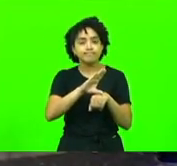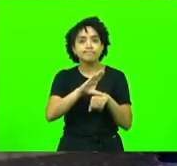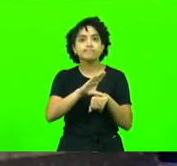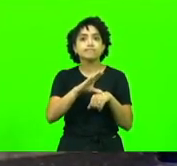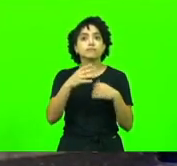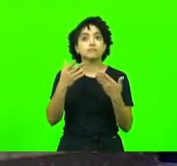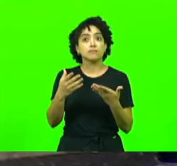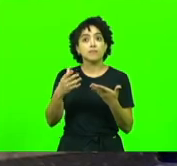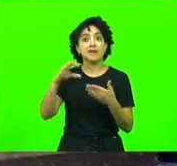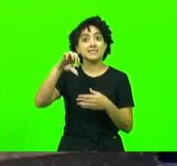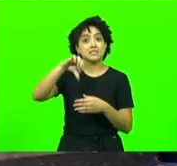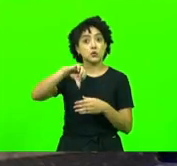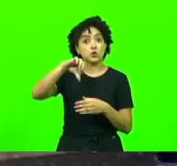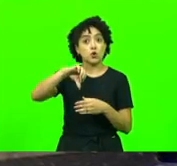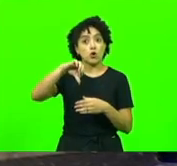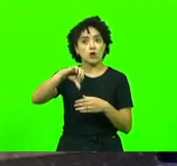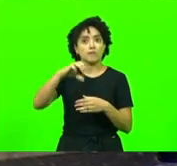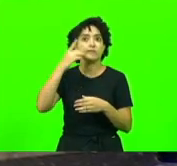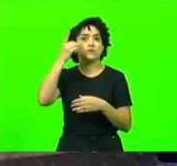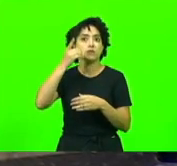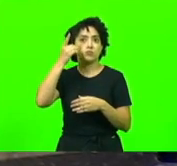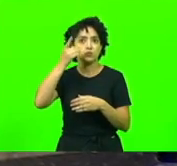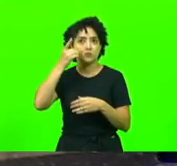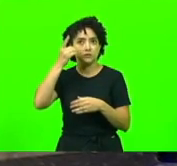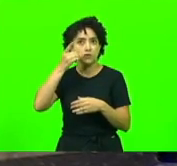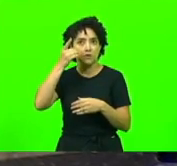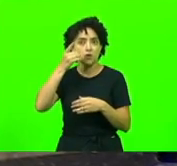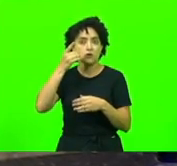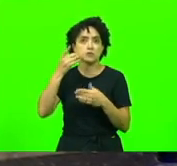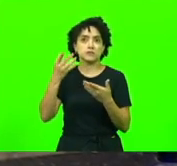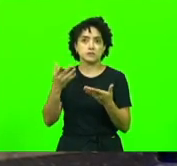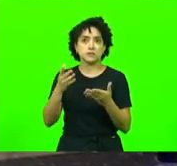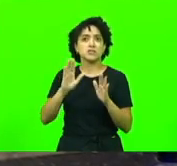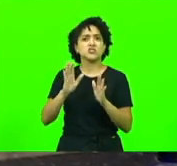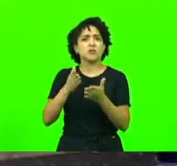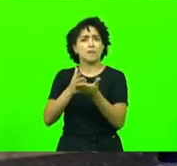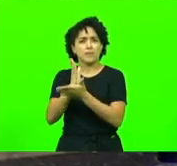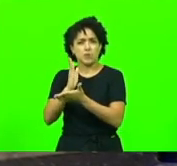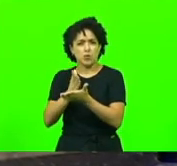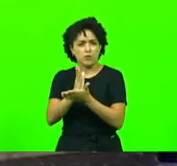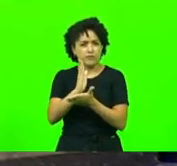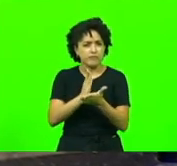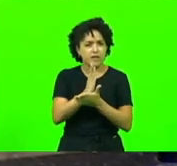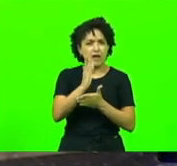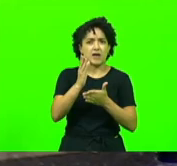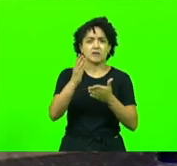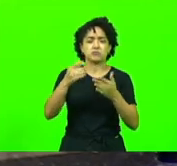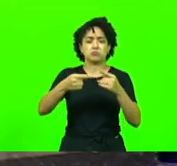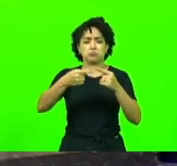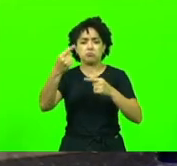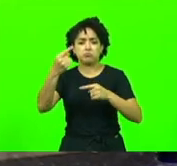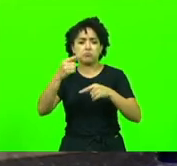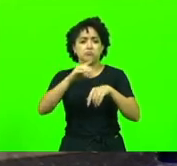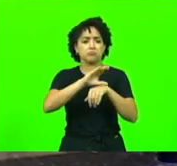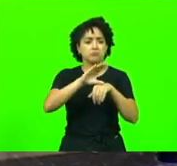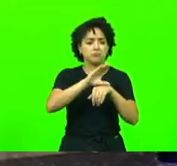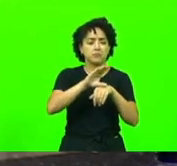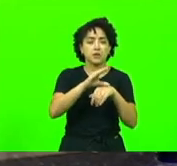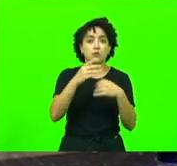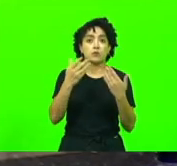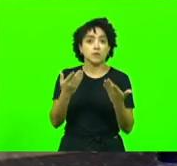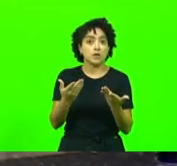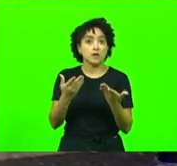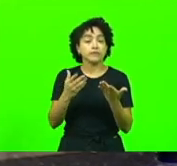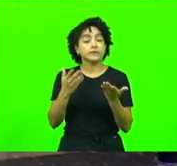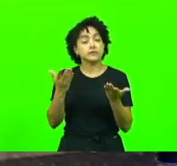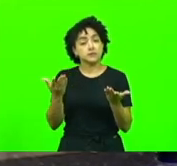são 9 políticos que, por muitas vezes, já aprovaram projetos inconstitucionais nessa casa. Então, é